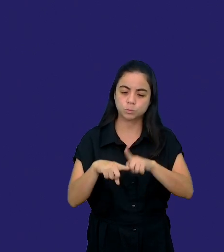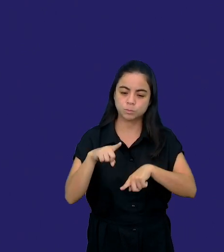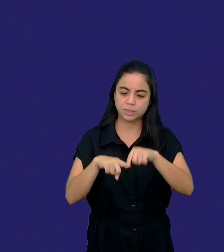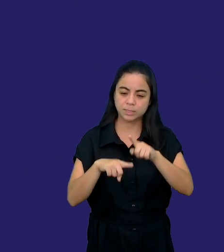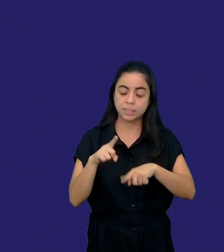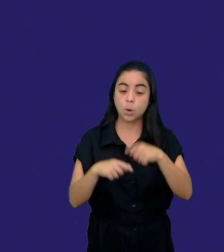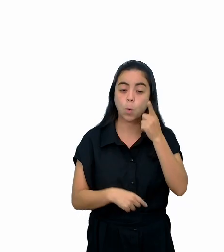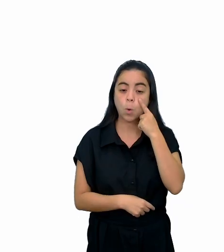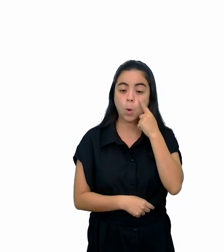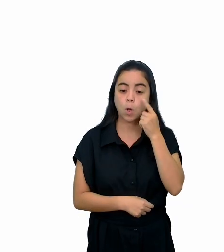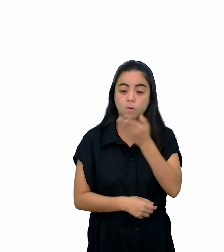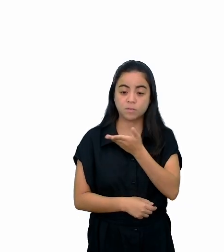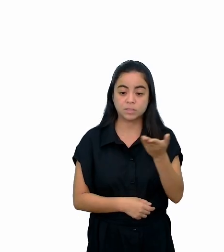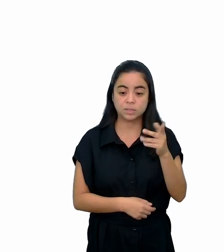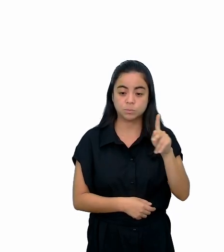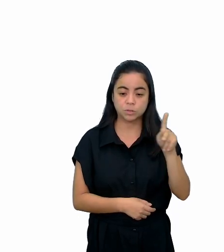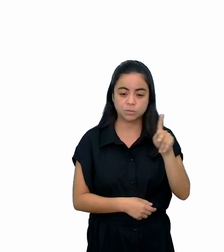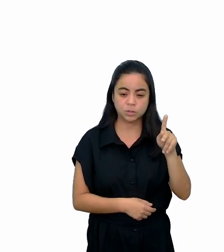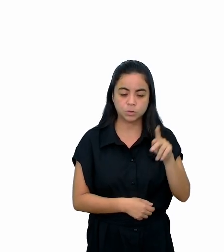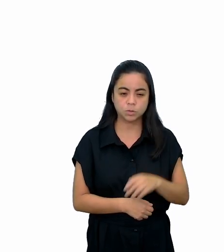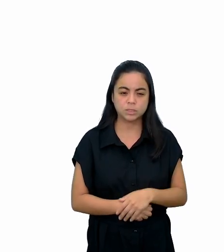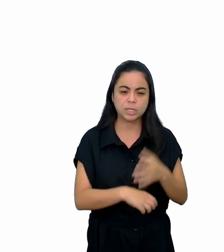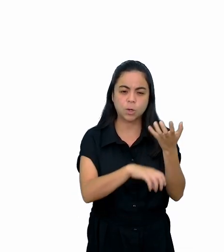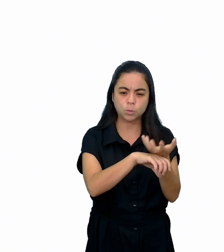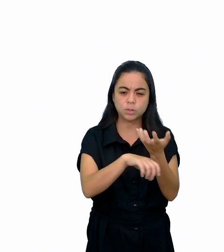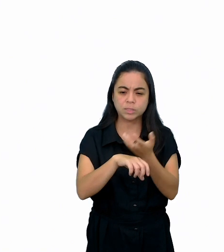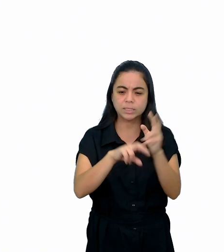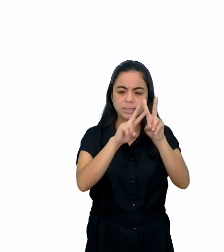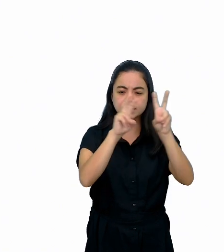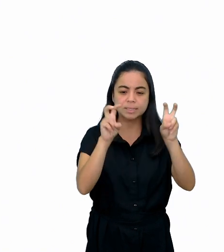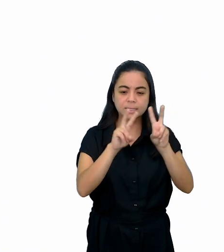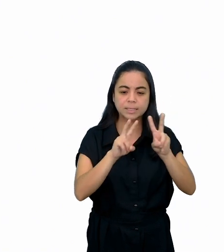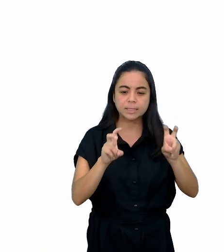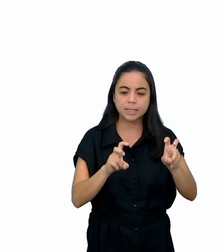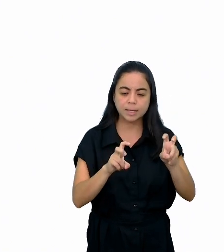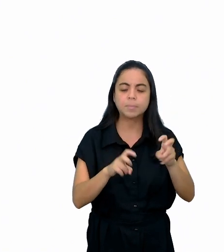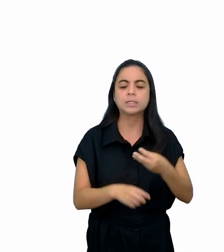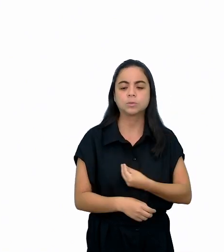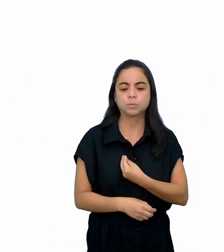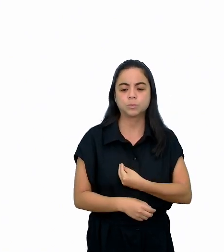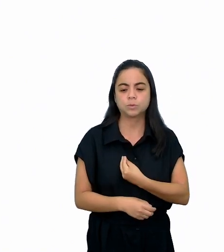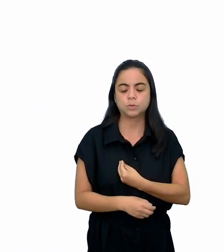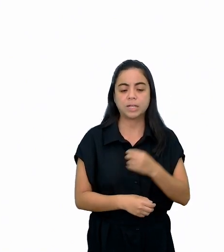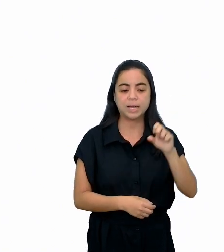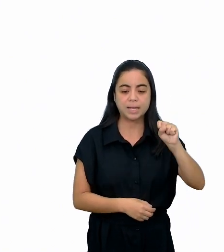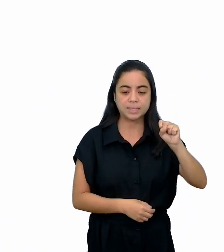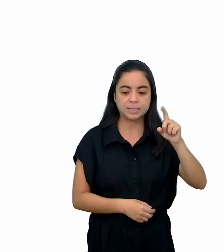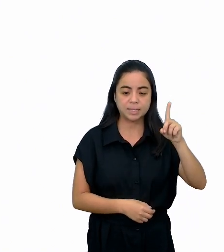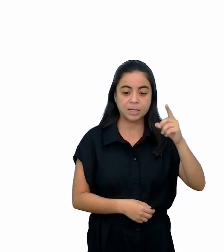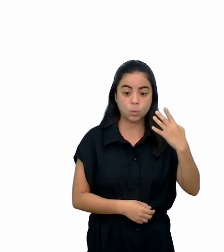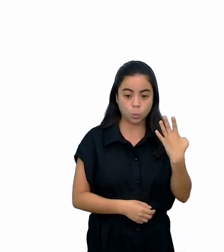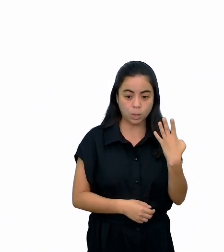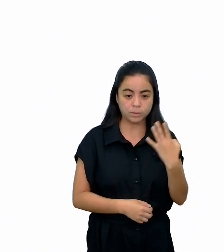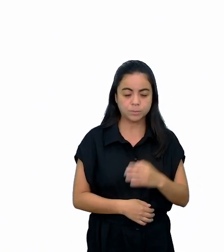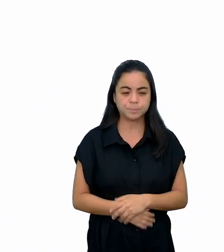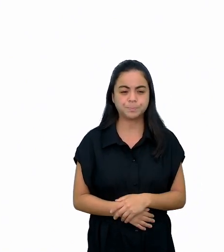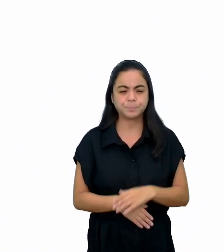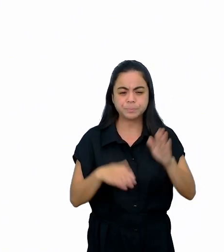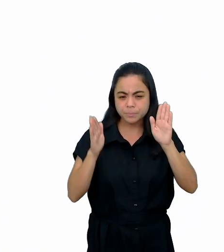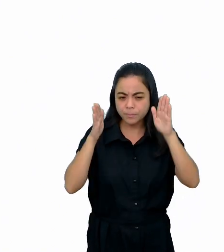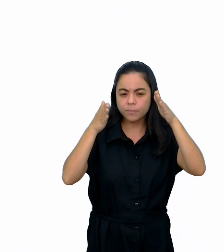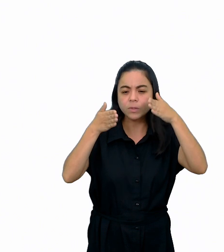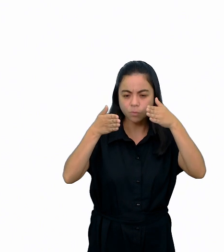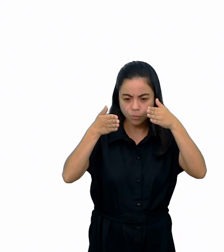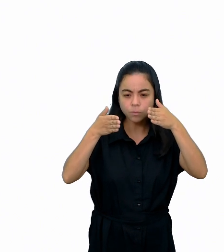vejam aí, professores, quais são as unidades temáticas que estão presentes na sequência didática 4. Qual é o foco